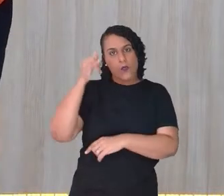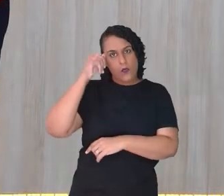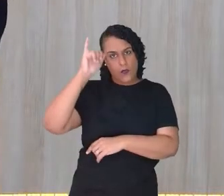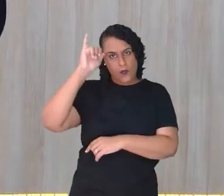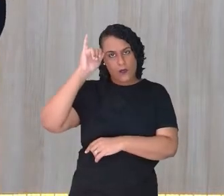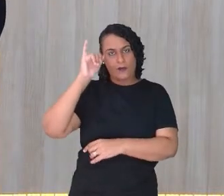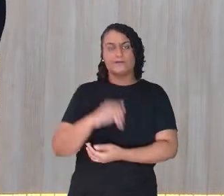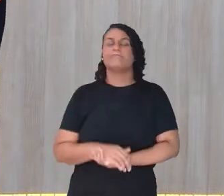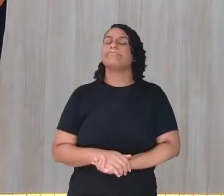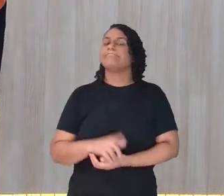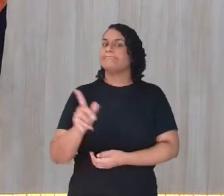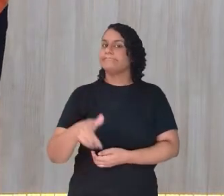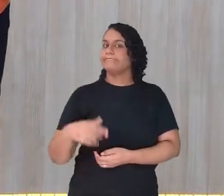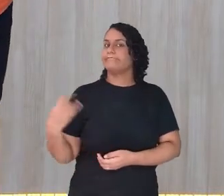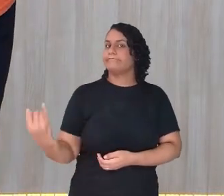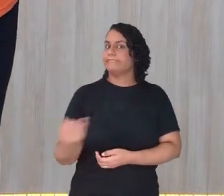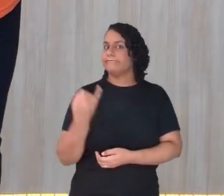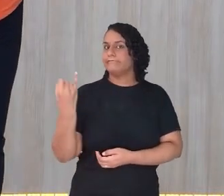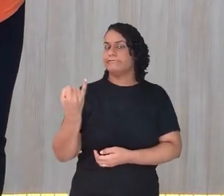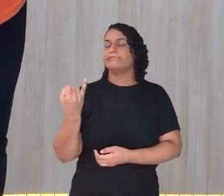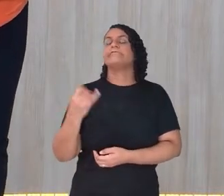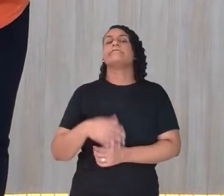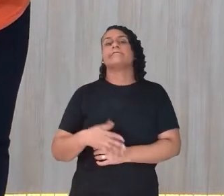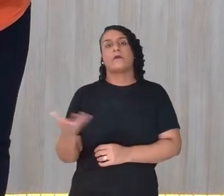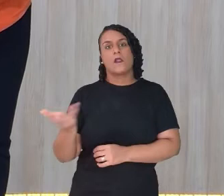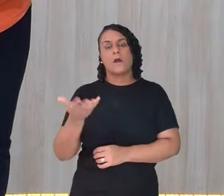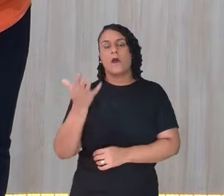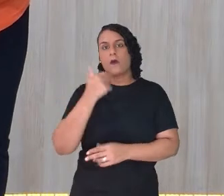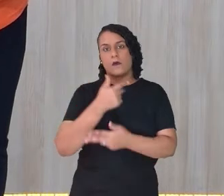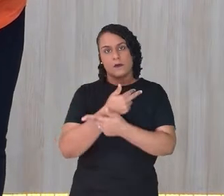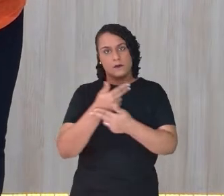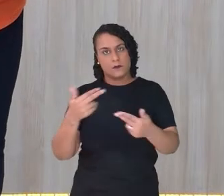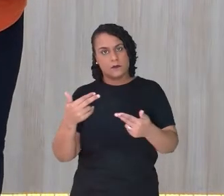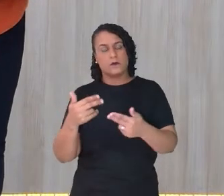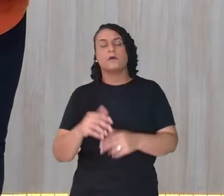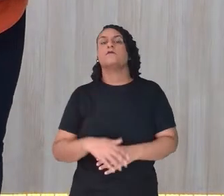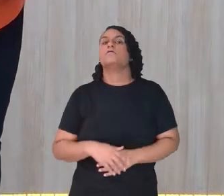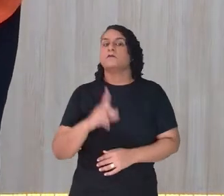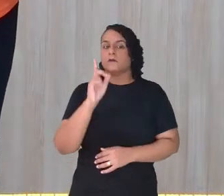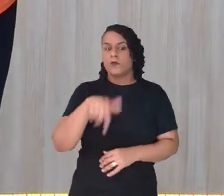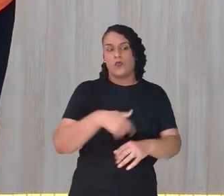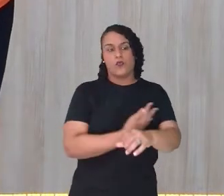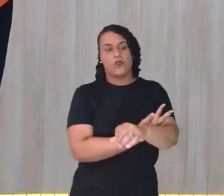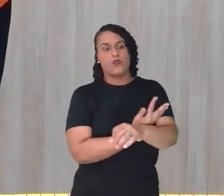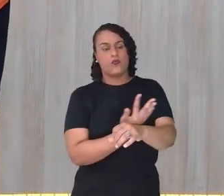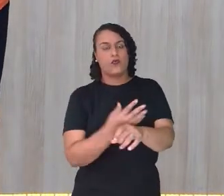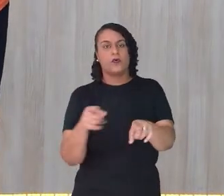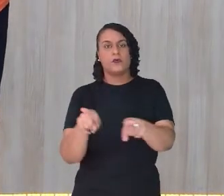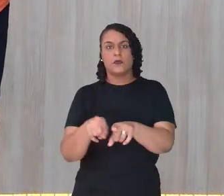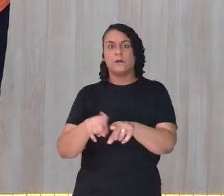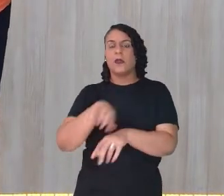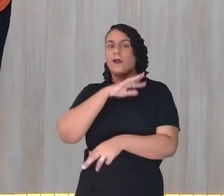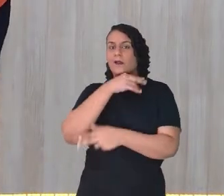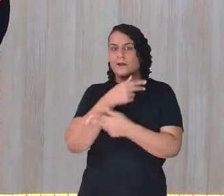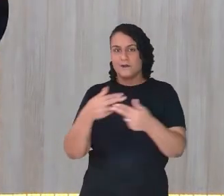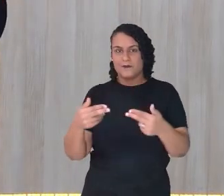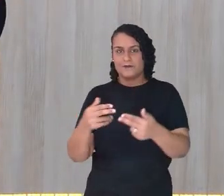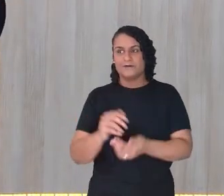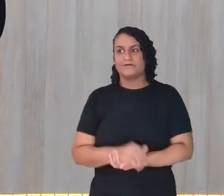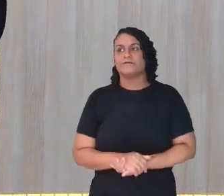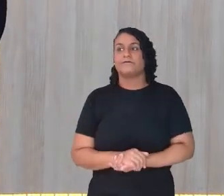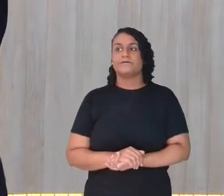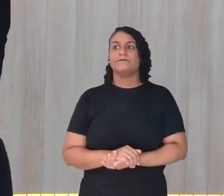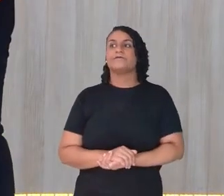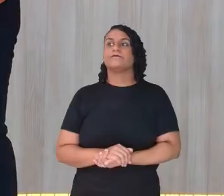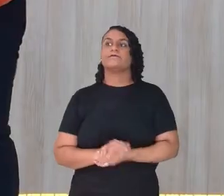ela é importante na produção de alimentos, tanto de origem vegetal como de origem animal. E, por